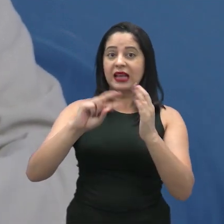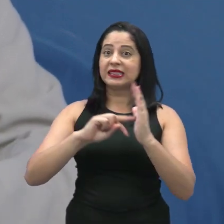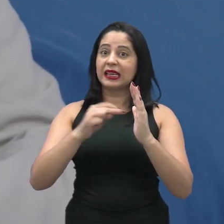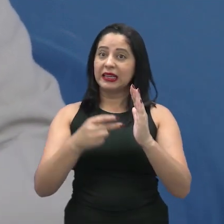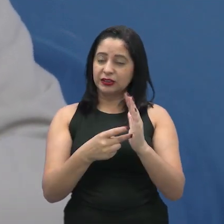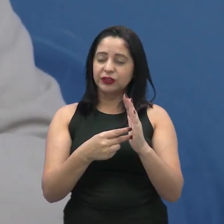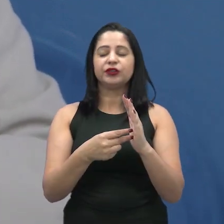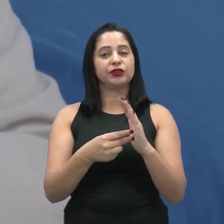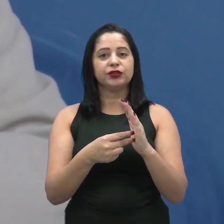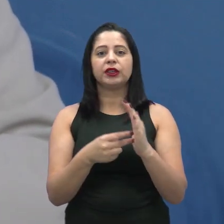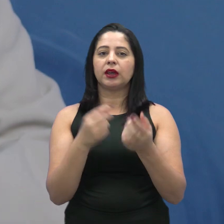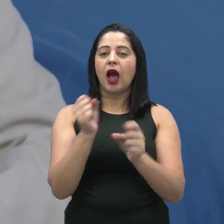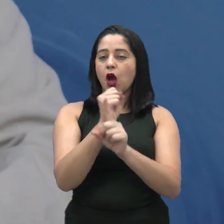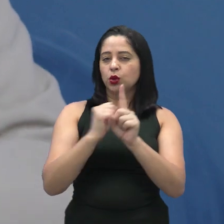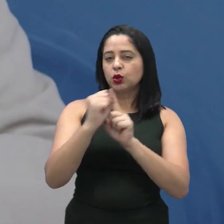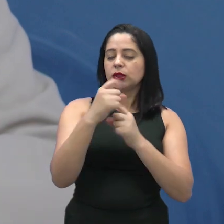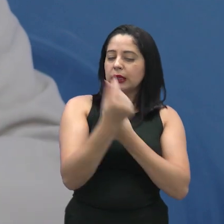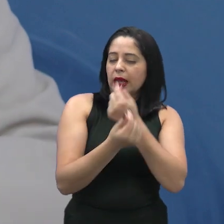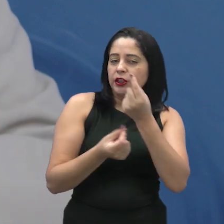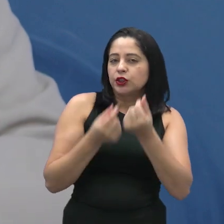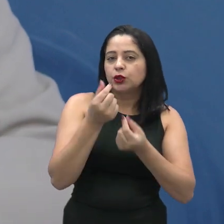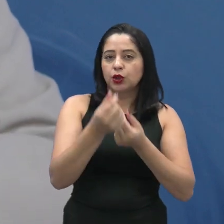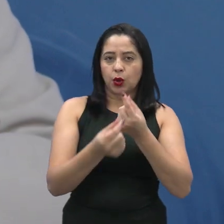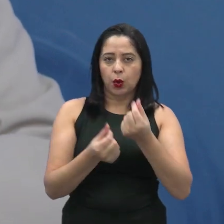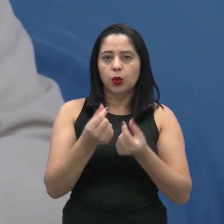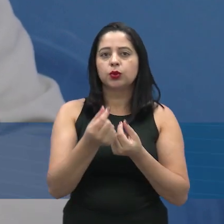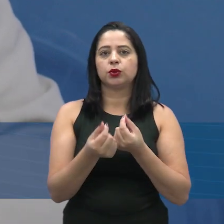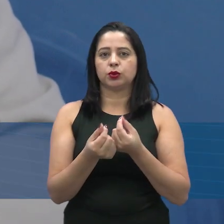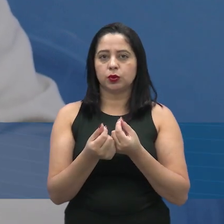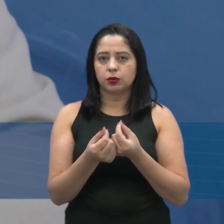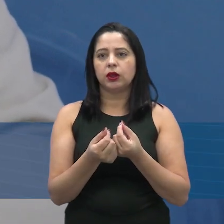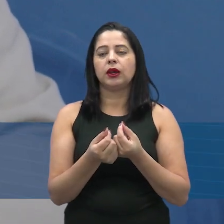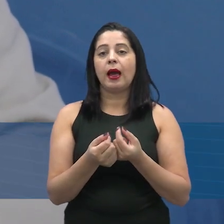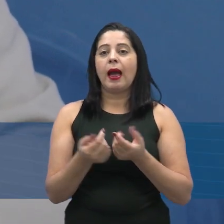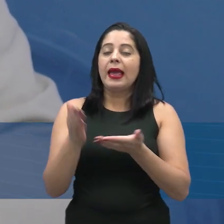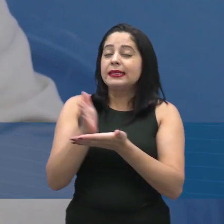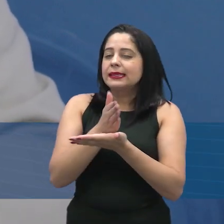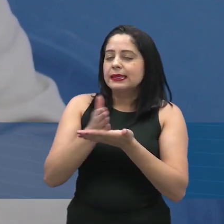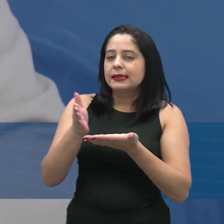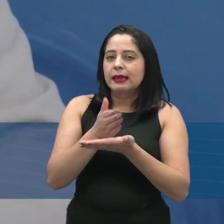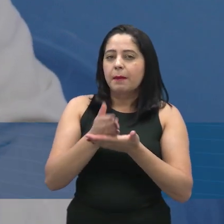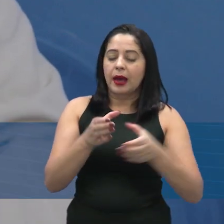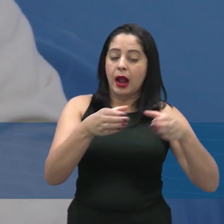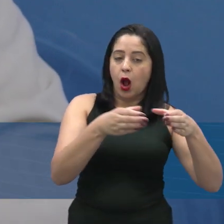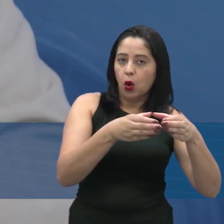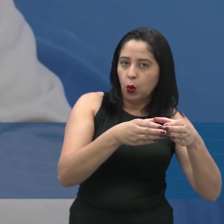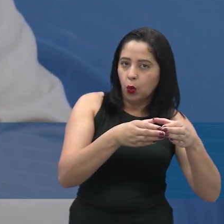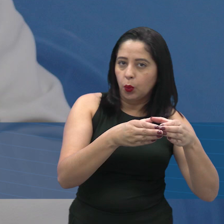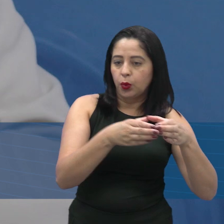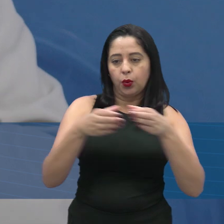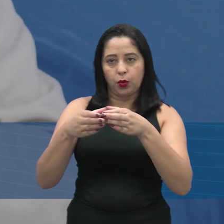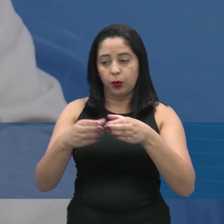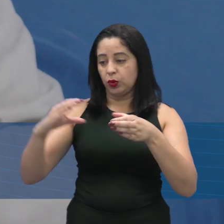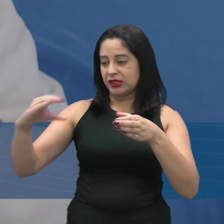que nós estamos utilizando atualmente até para fazer a distinção, né, de classes